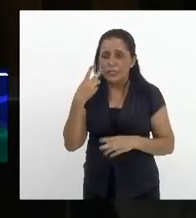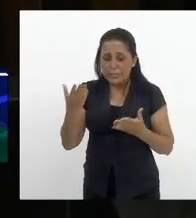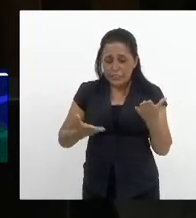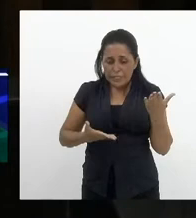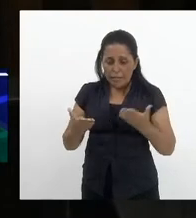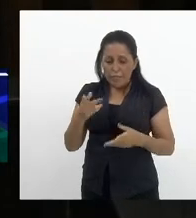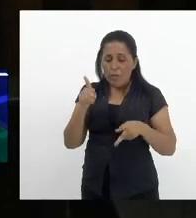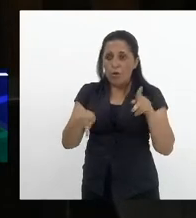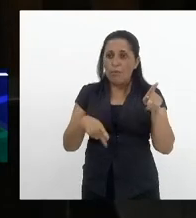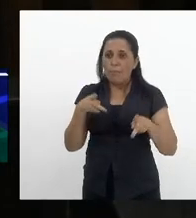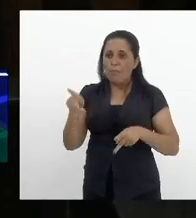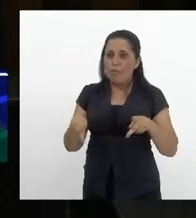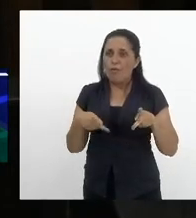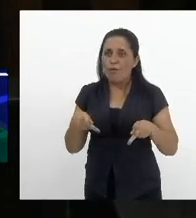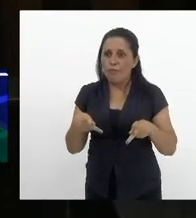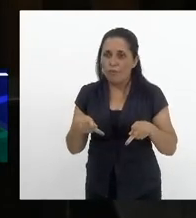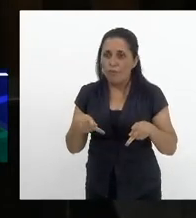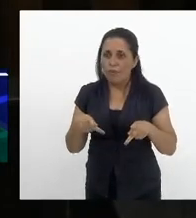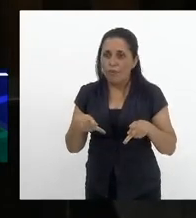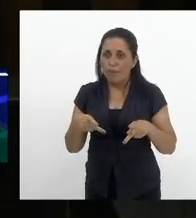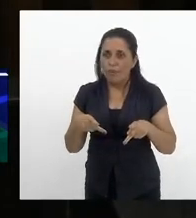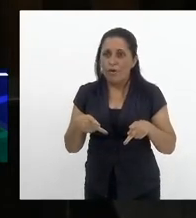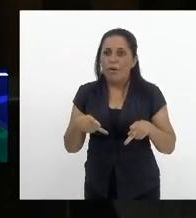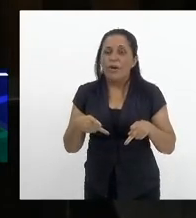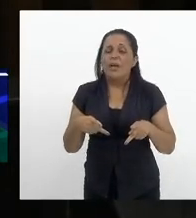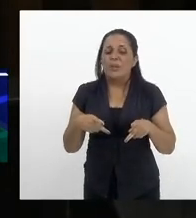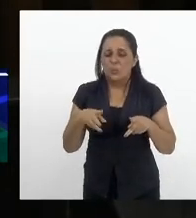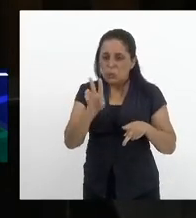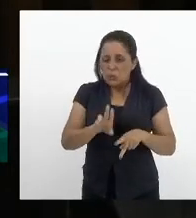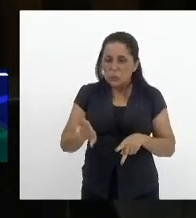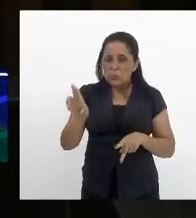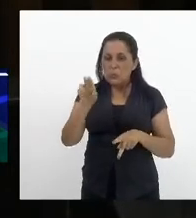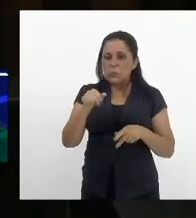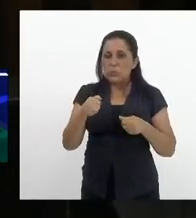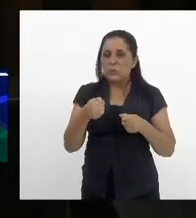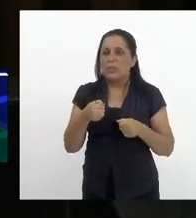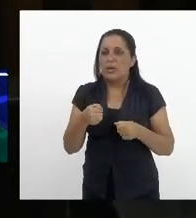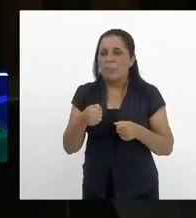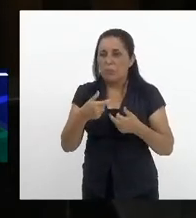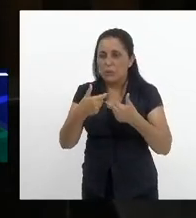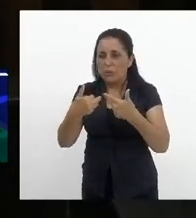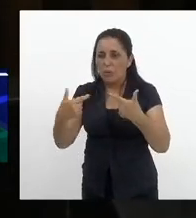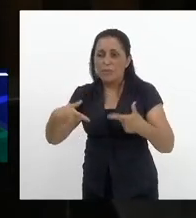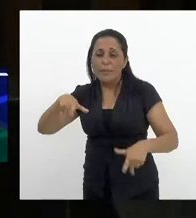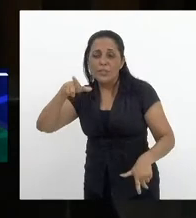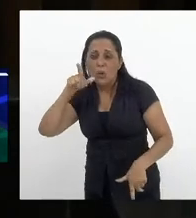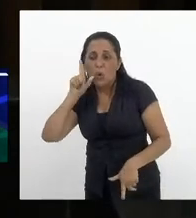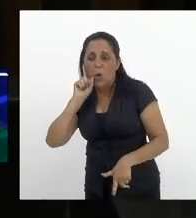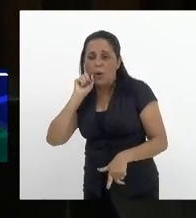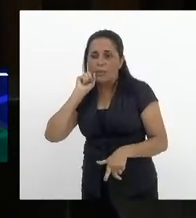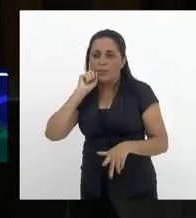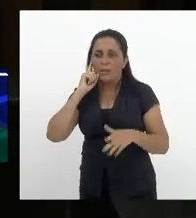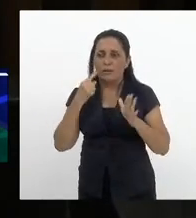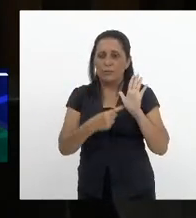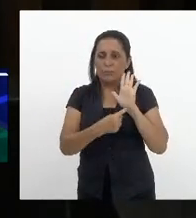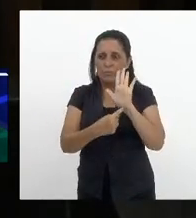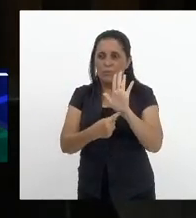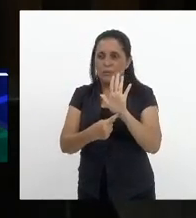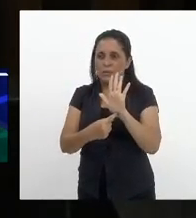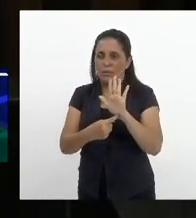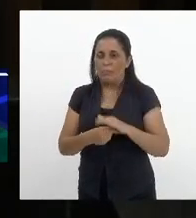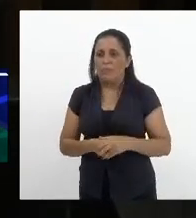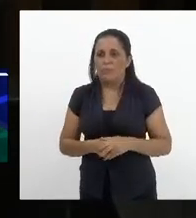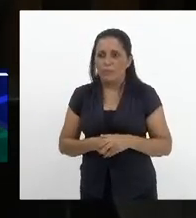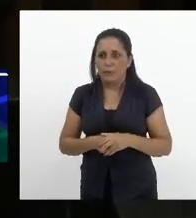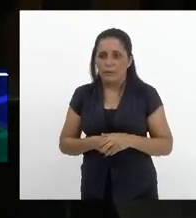a população, se servirem da população. E ontem foi a maior demonstração disso. Não